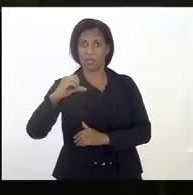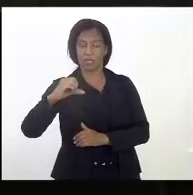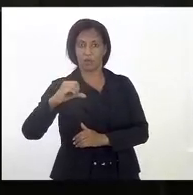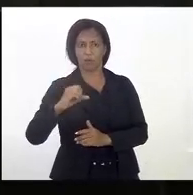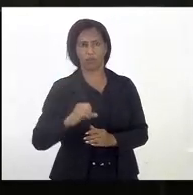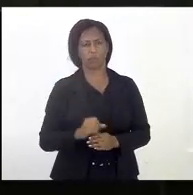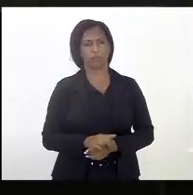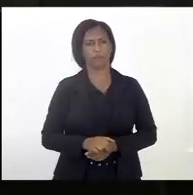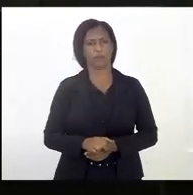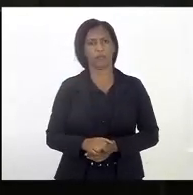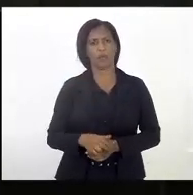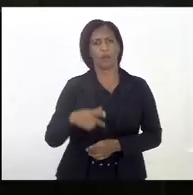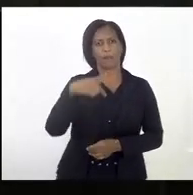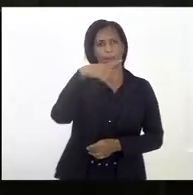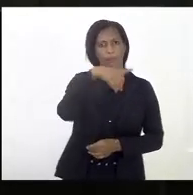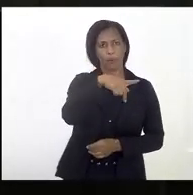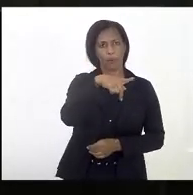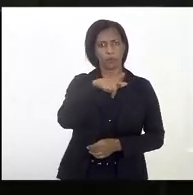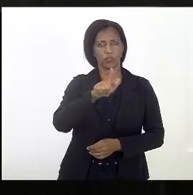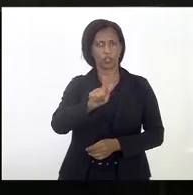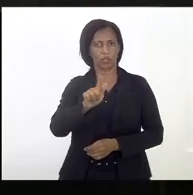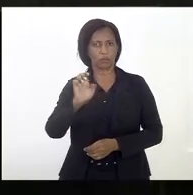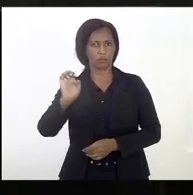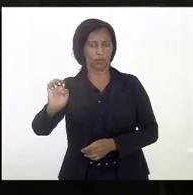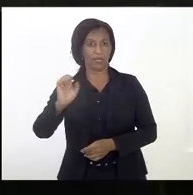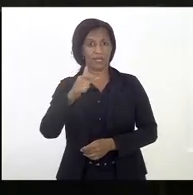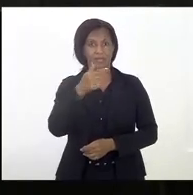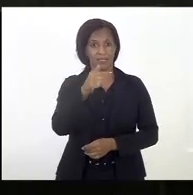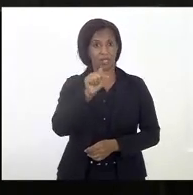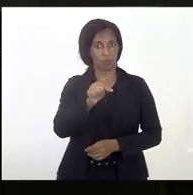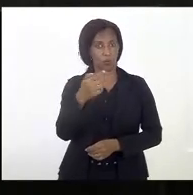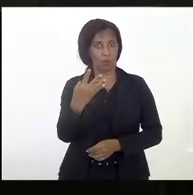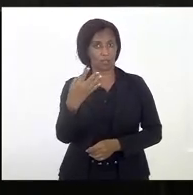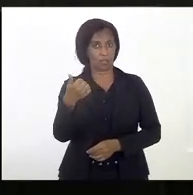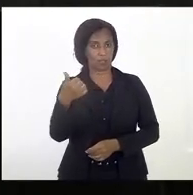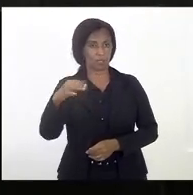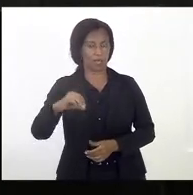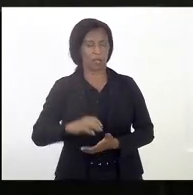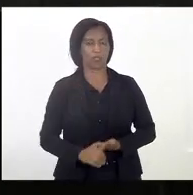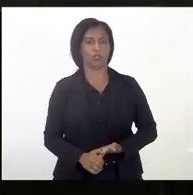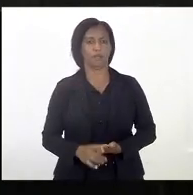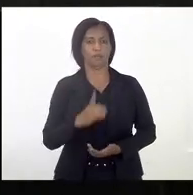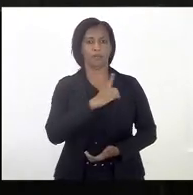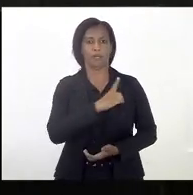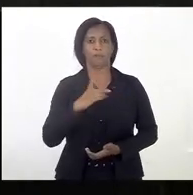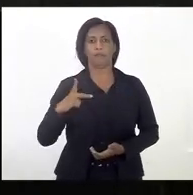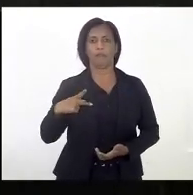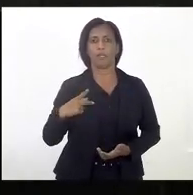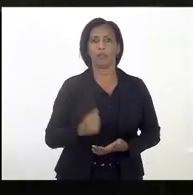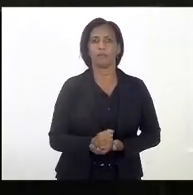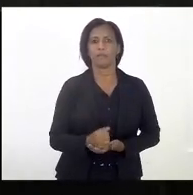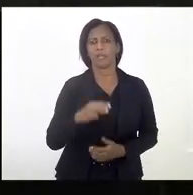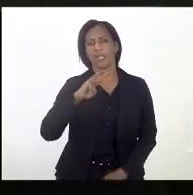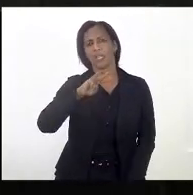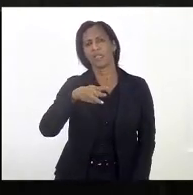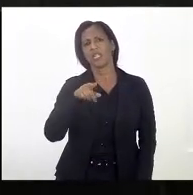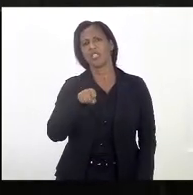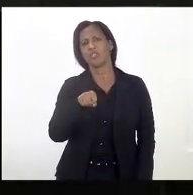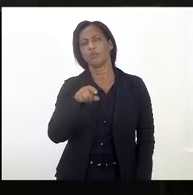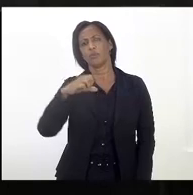Procuradoria Geral do Estado 7.410 Defensoria Pública do Estado